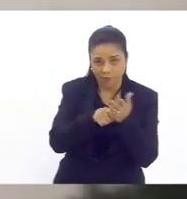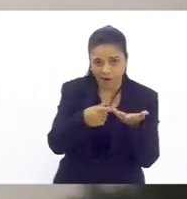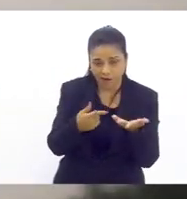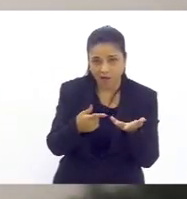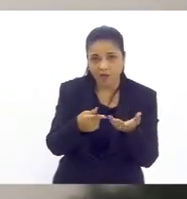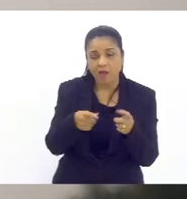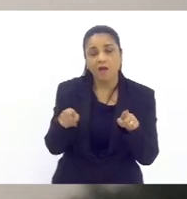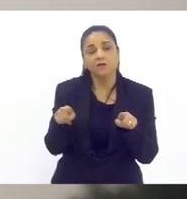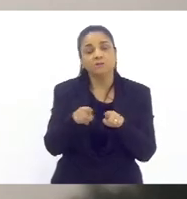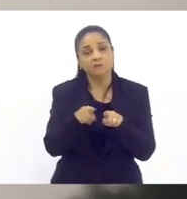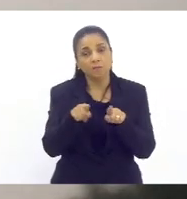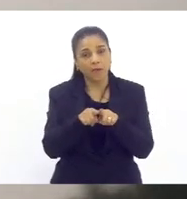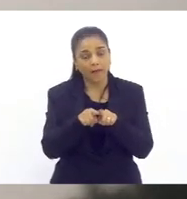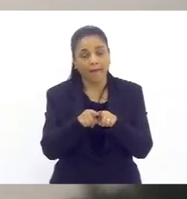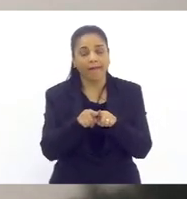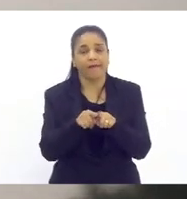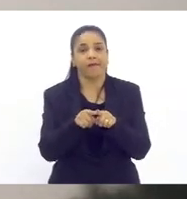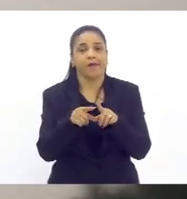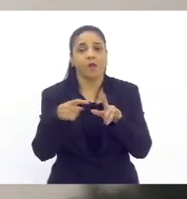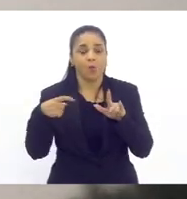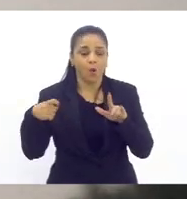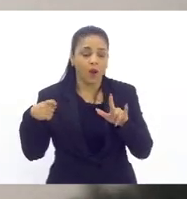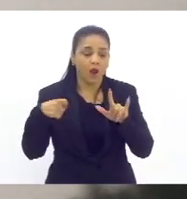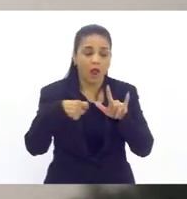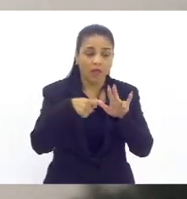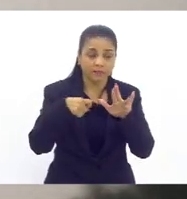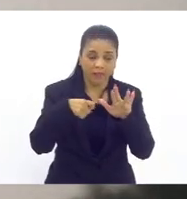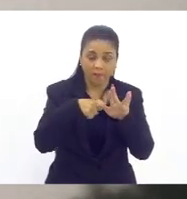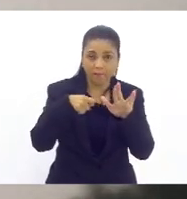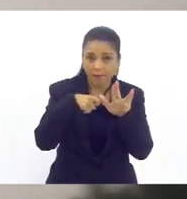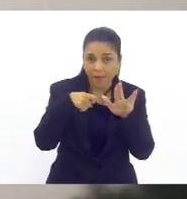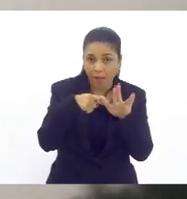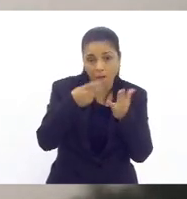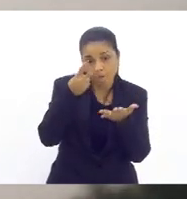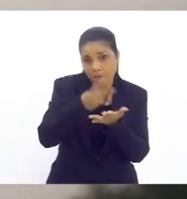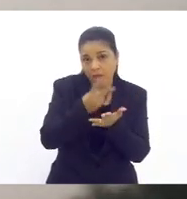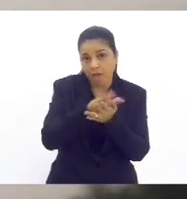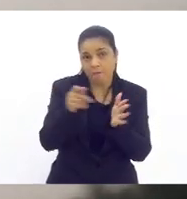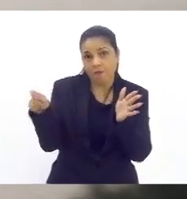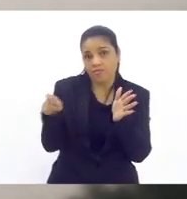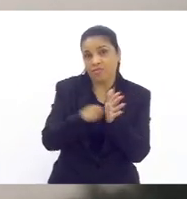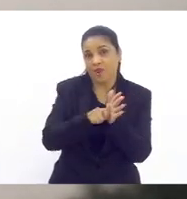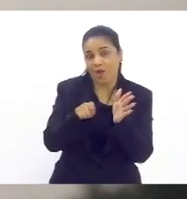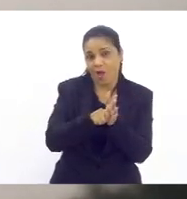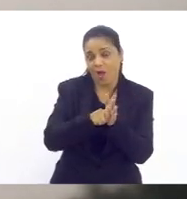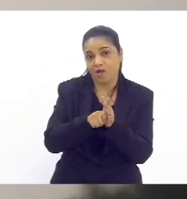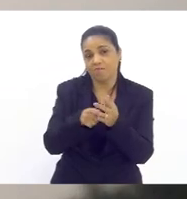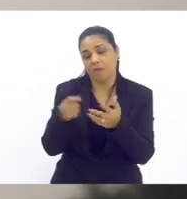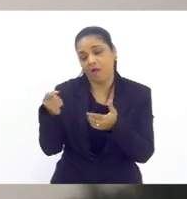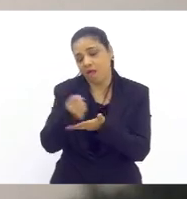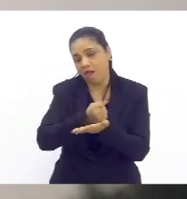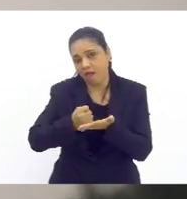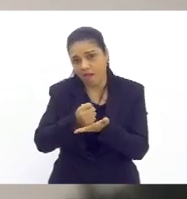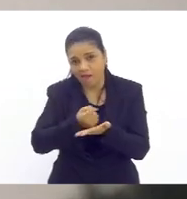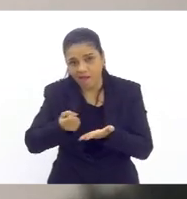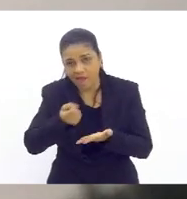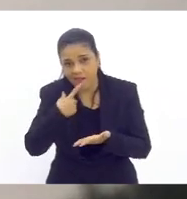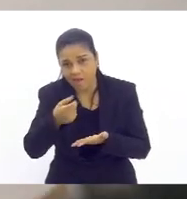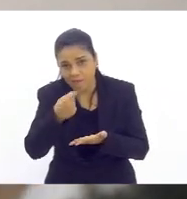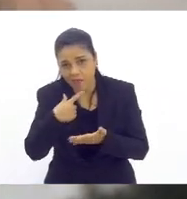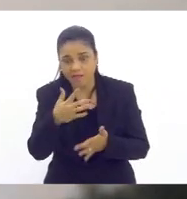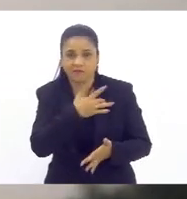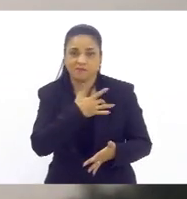ao acesso a essa mesma droga para fins medicinais como que a gente tem né uma atuação